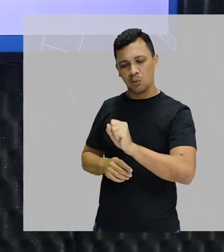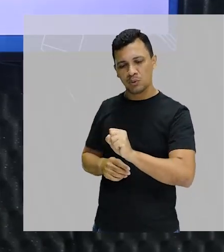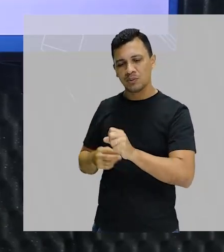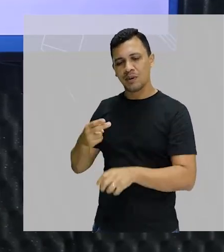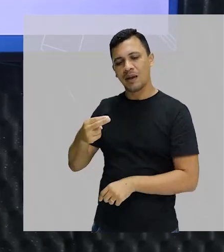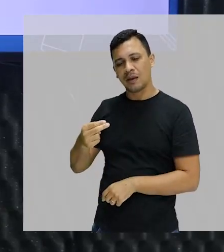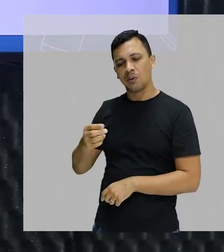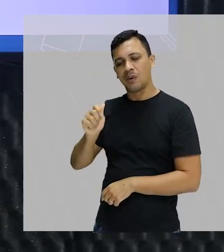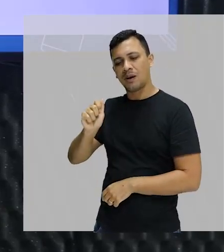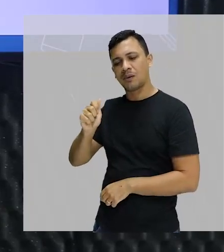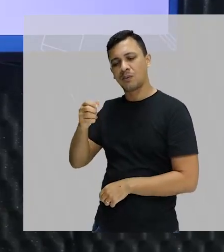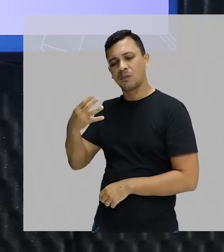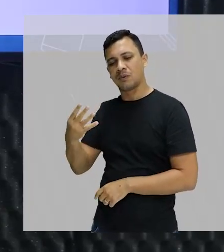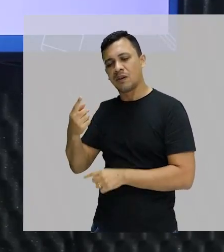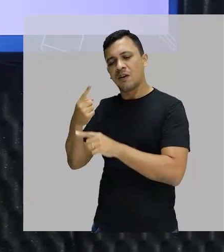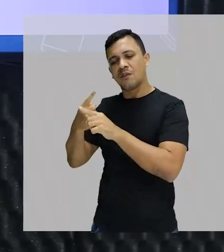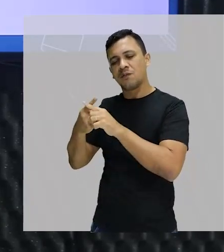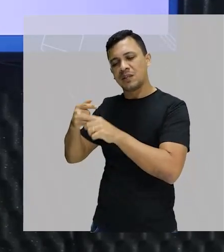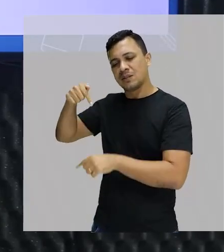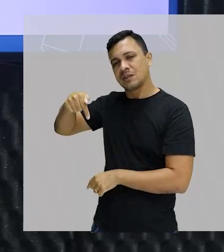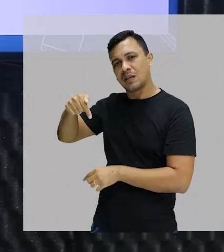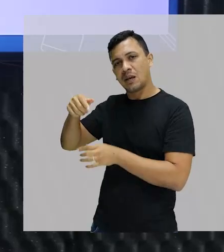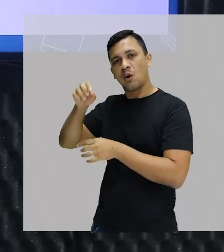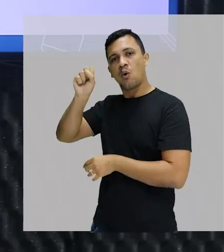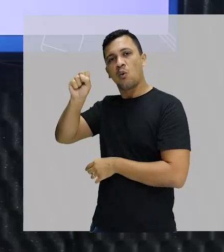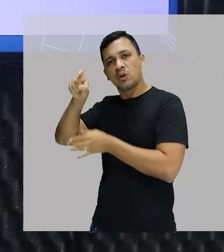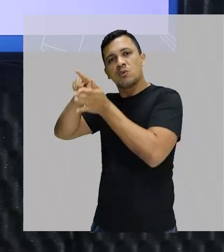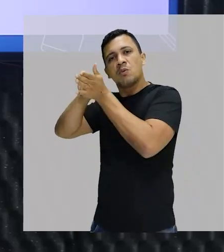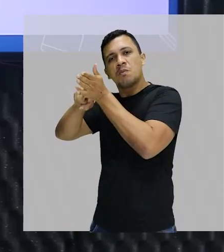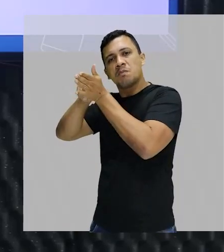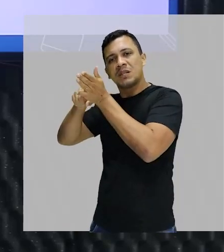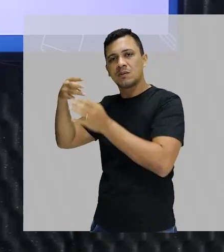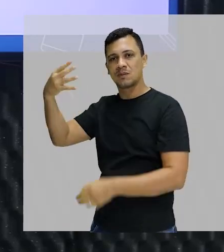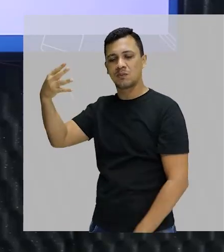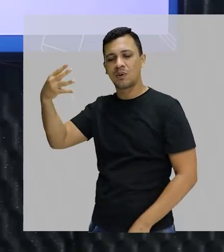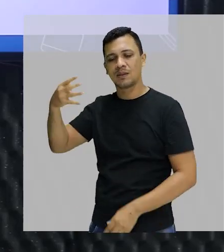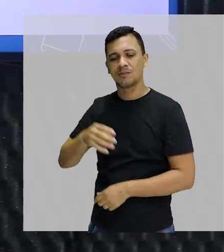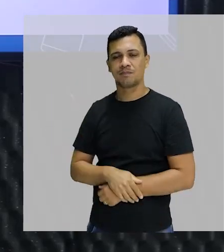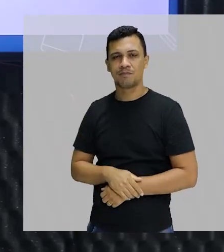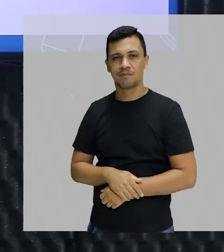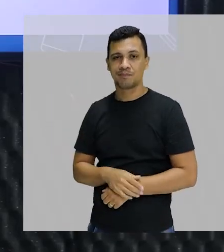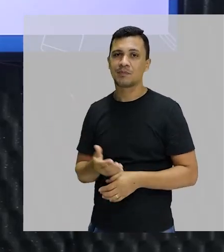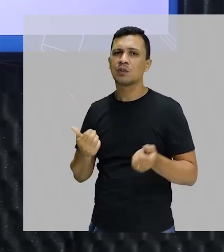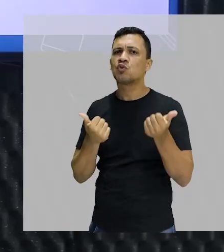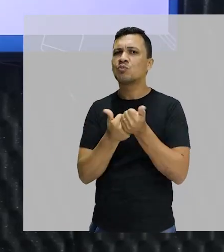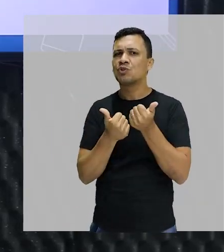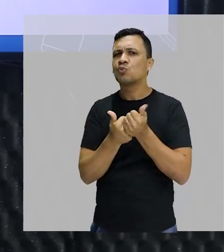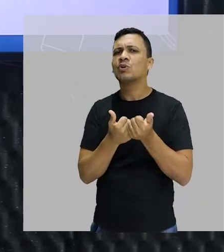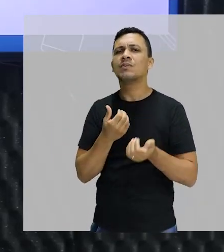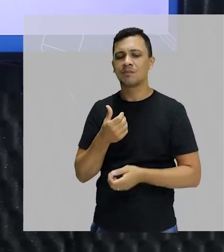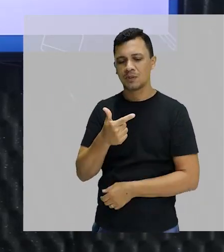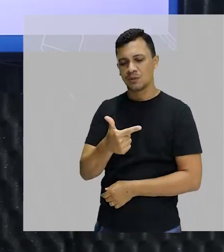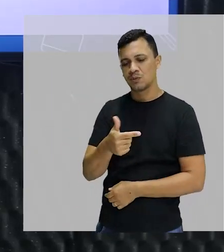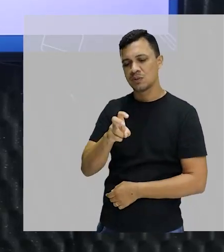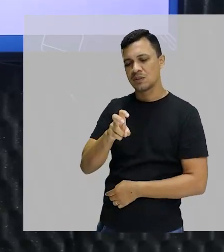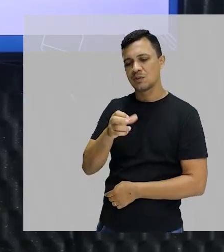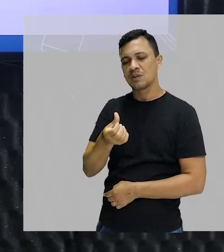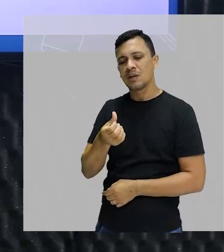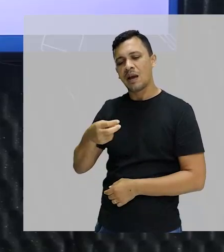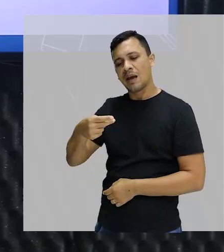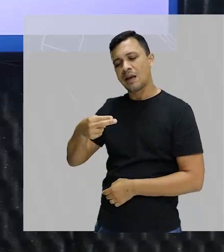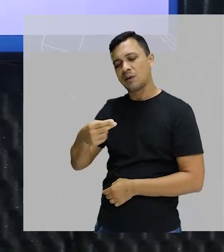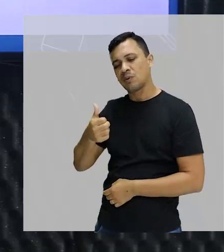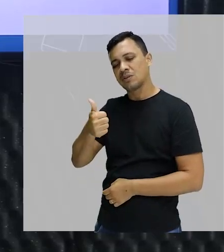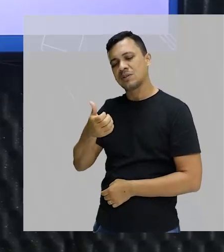vezes Q elevado a 8 menos 4. E isso vai ser 256, que é igual a 16 vezes